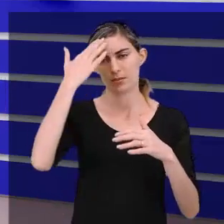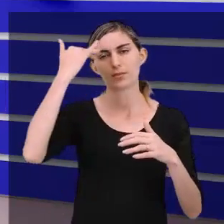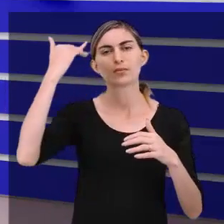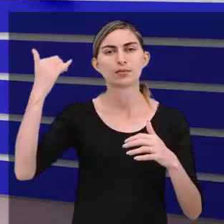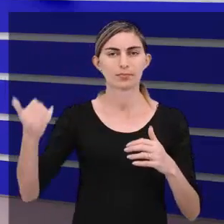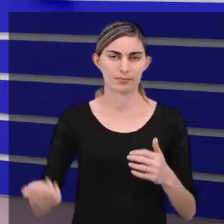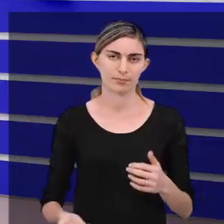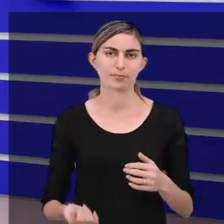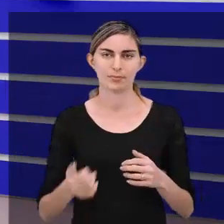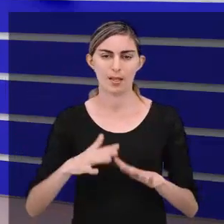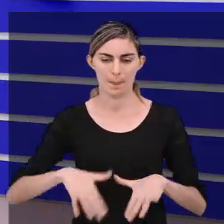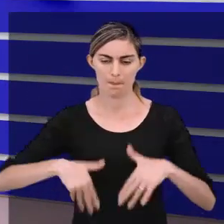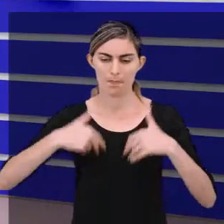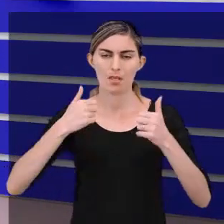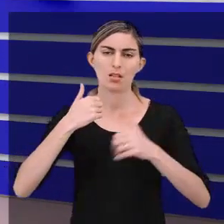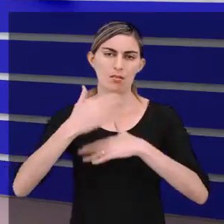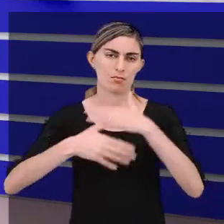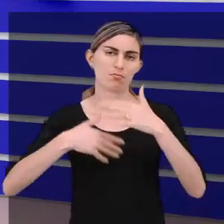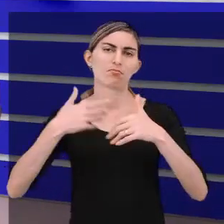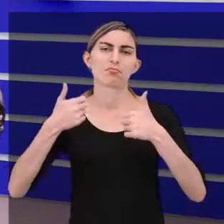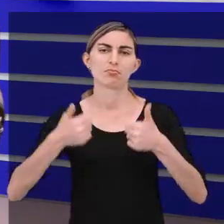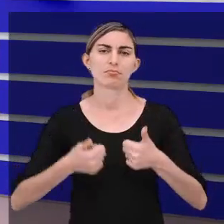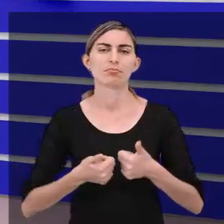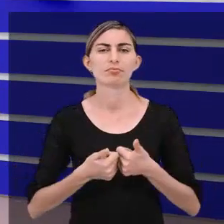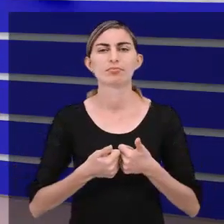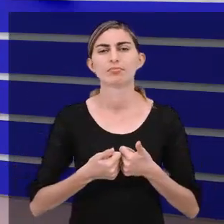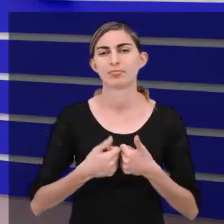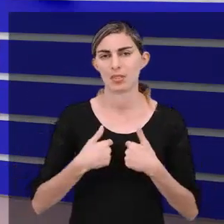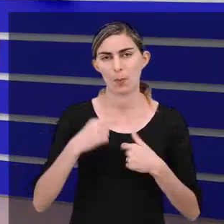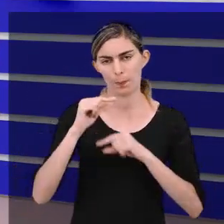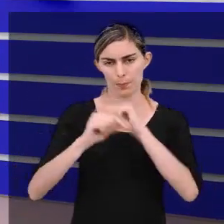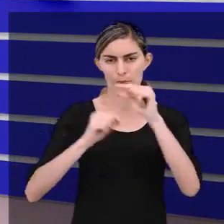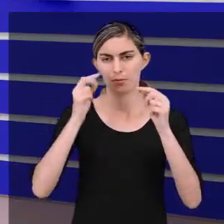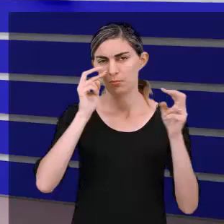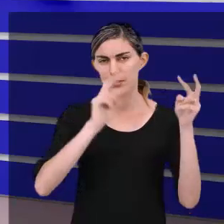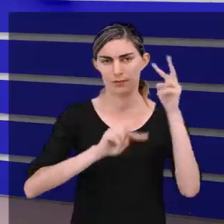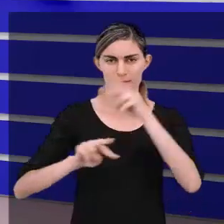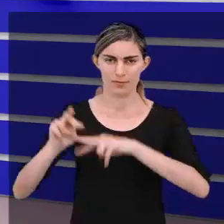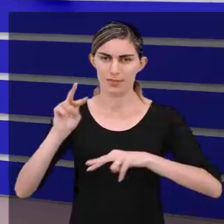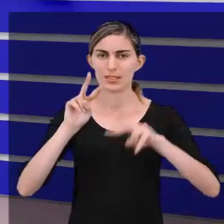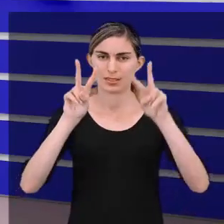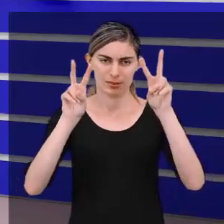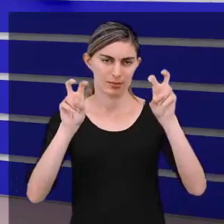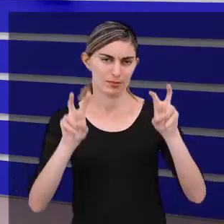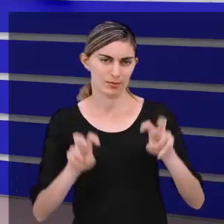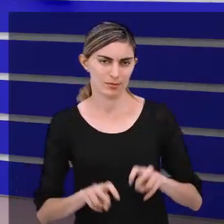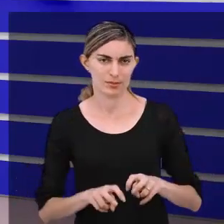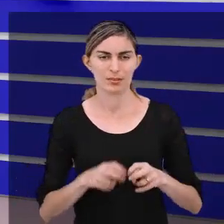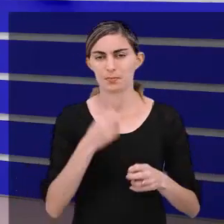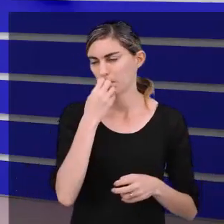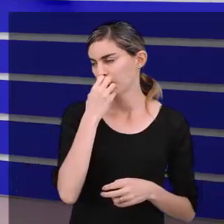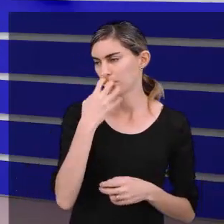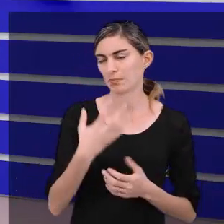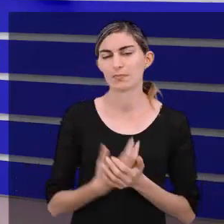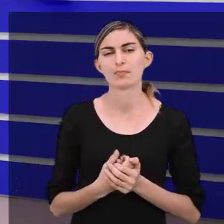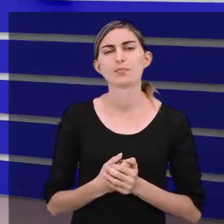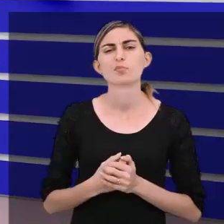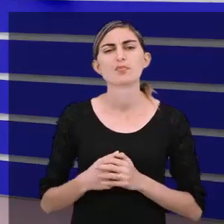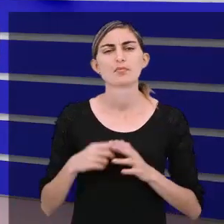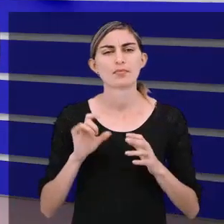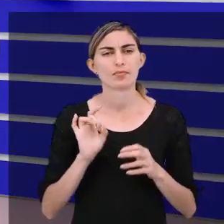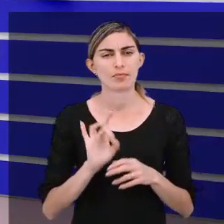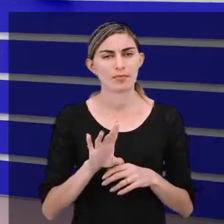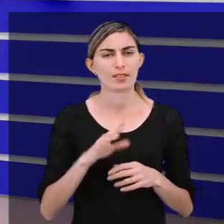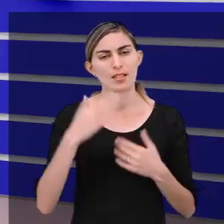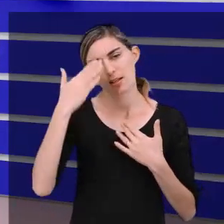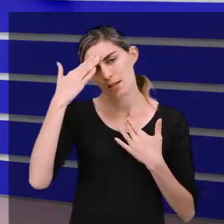melhores resultados. Essa é um pouco da minha visão a respeito do tema. Muito bom, Ana, muito bom. Só